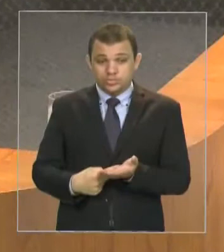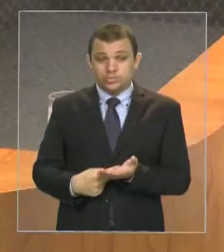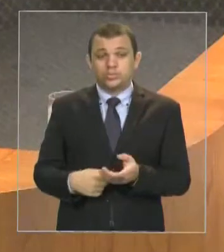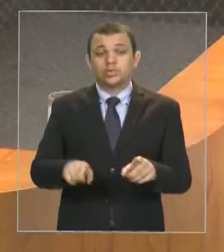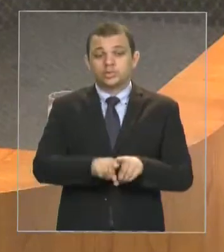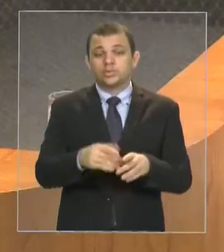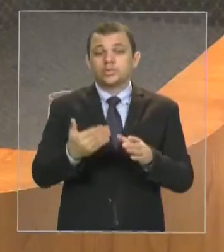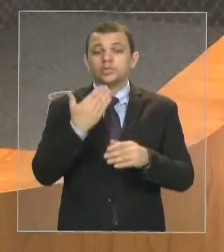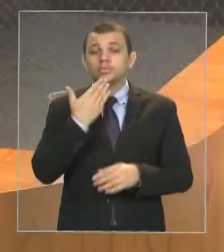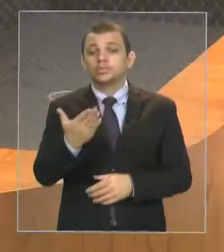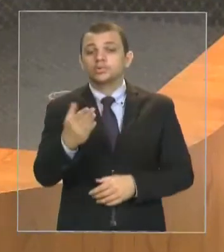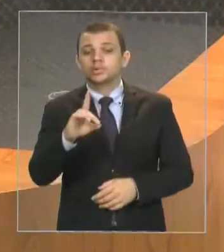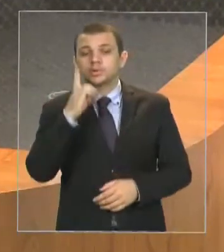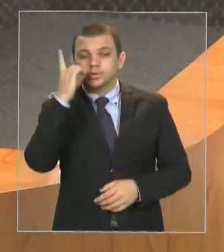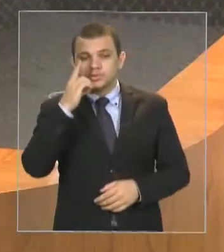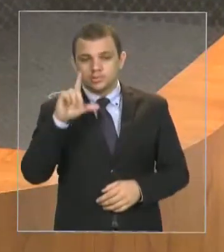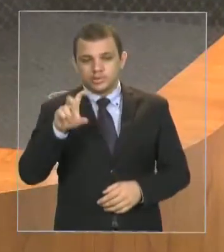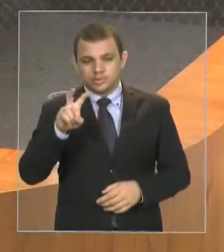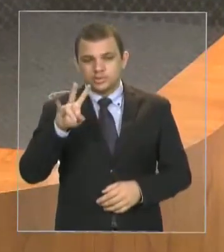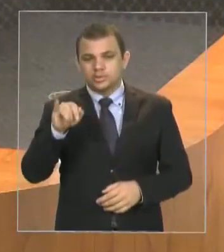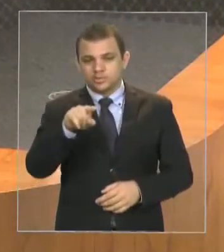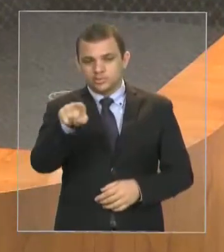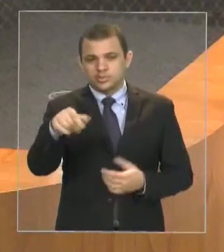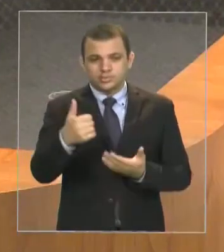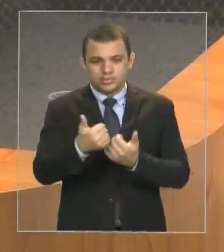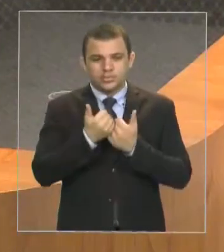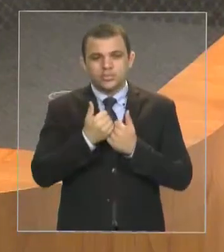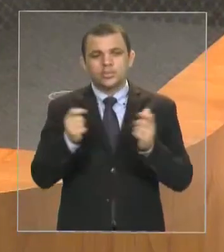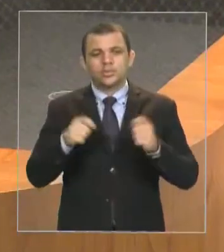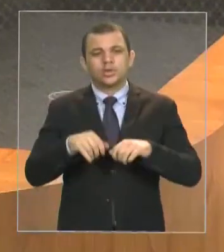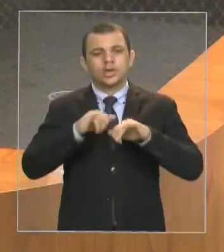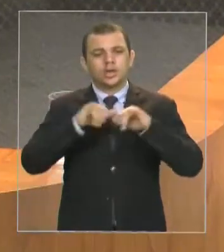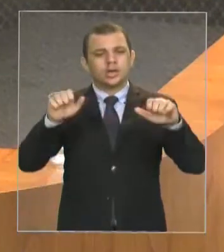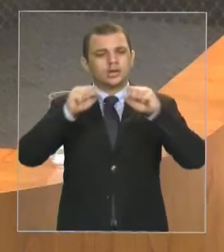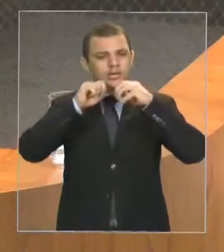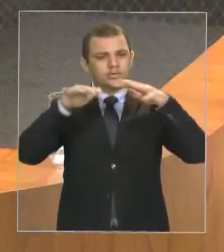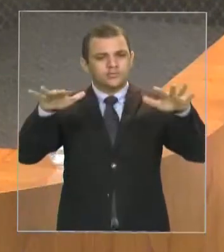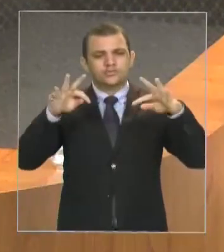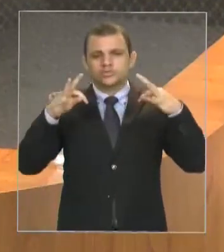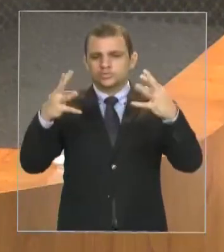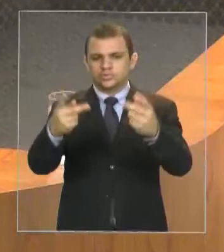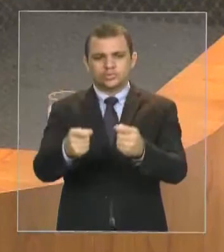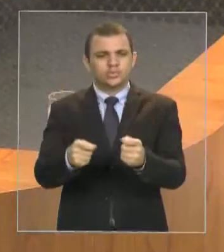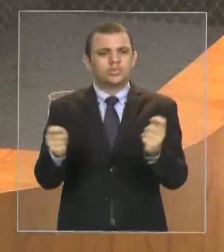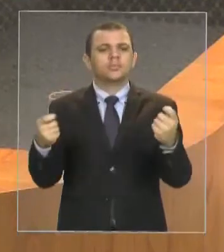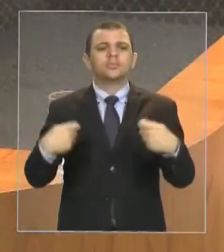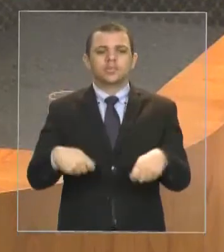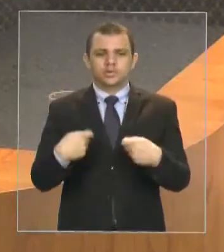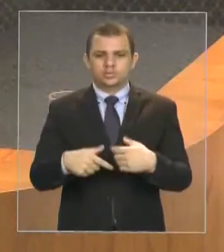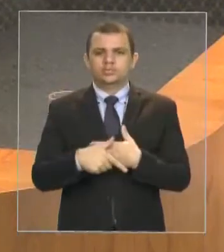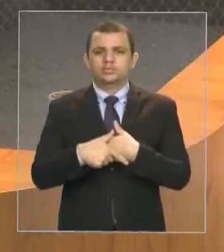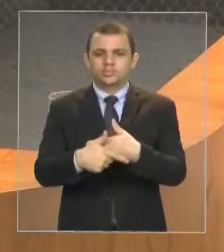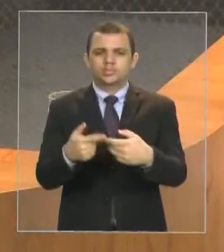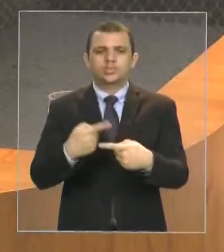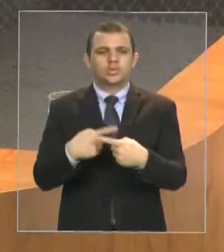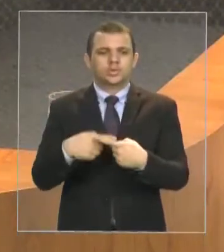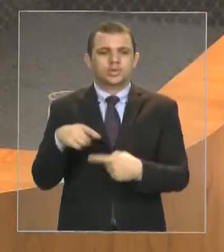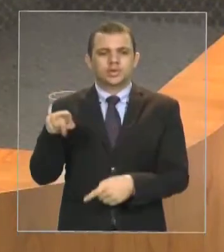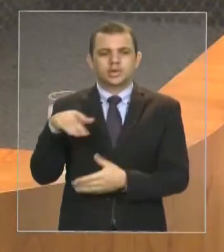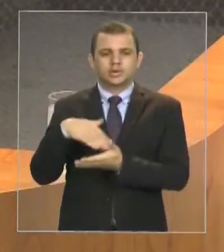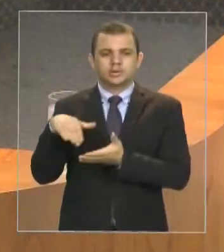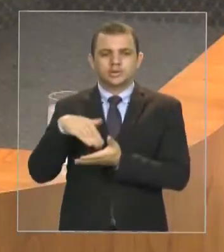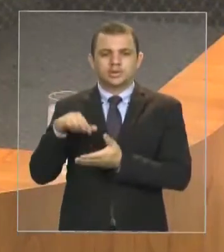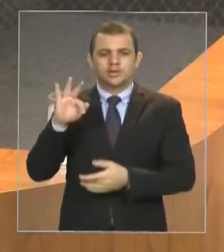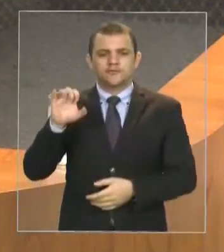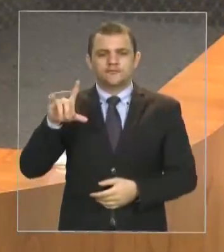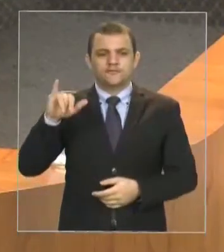que todos sejam avisados, e aí precisa ter bastante disposição, porque o secretário Felipe Camarão viaja todos